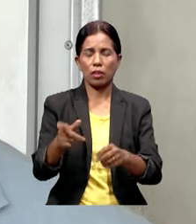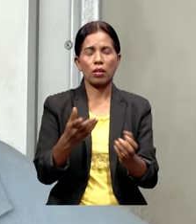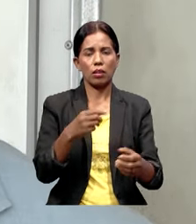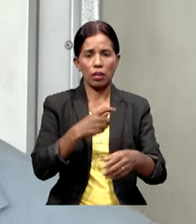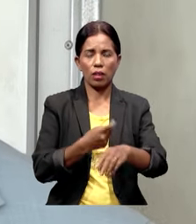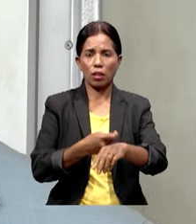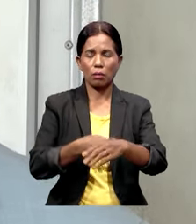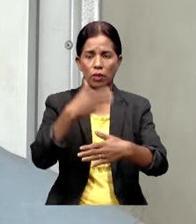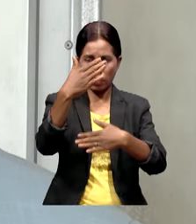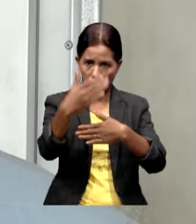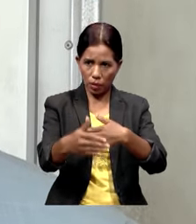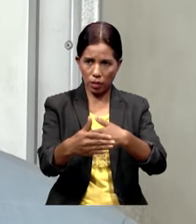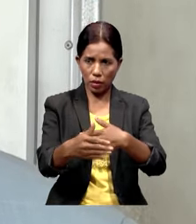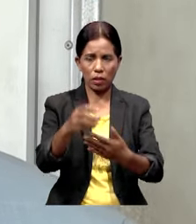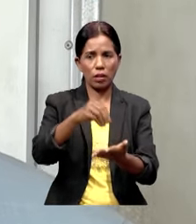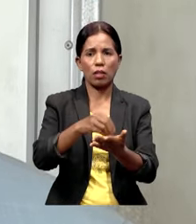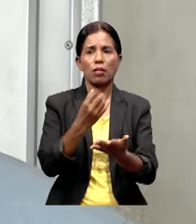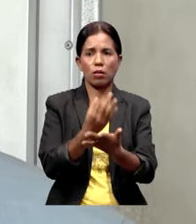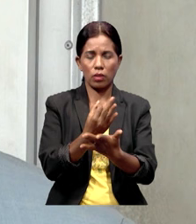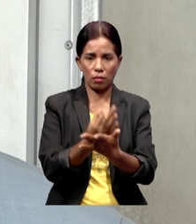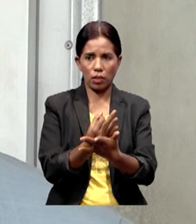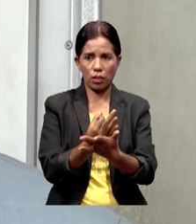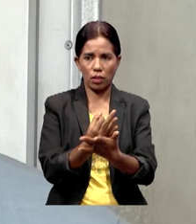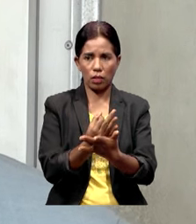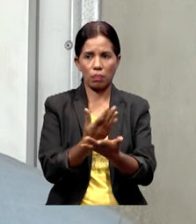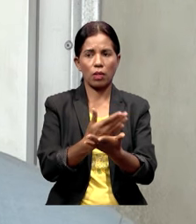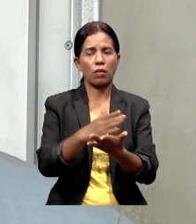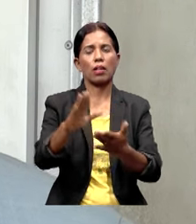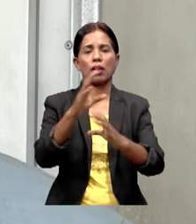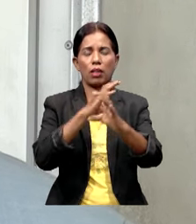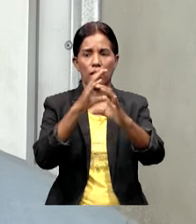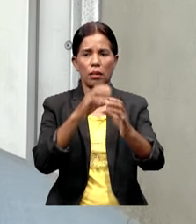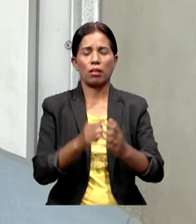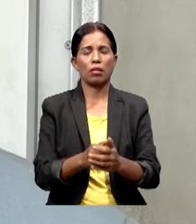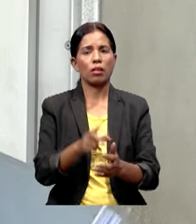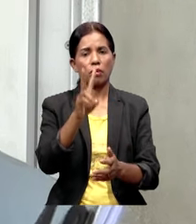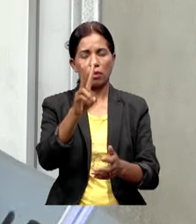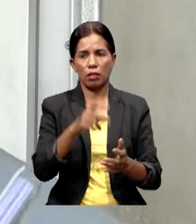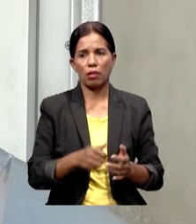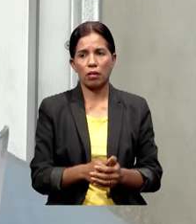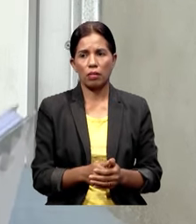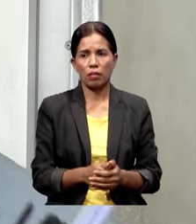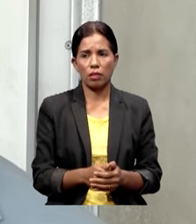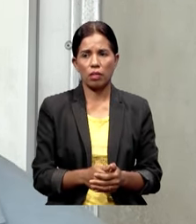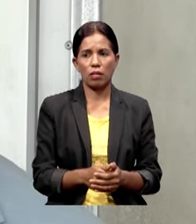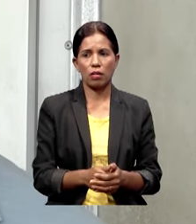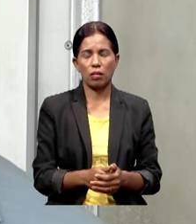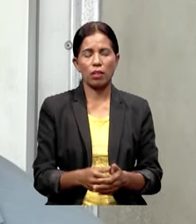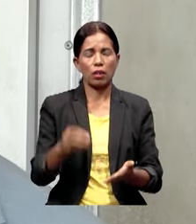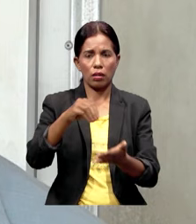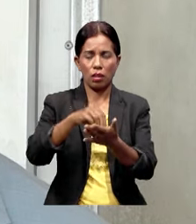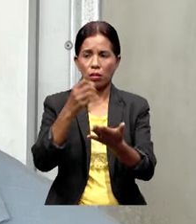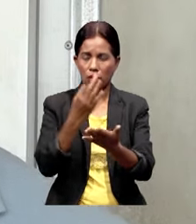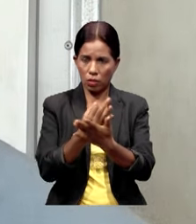se está o orçamento para a rola careta. Rua nele, e apelham rua, ou está o orçamento